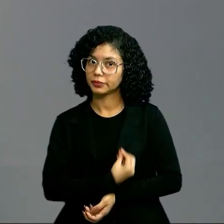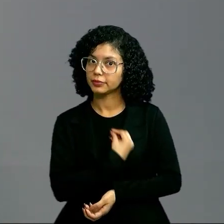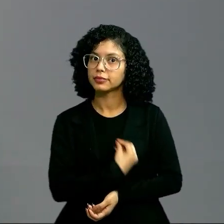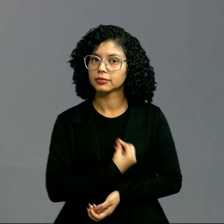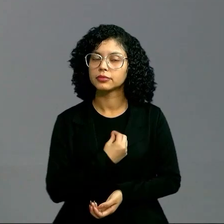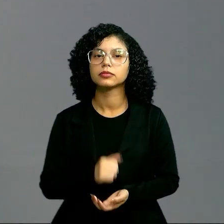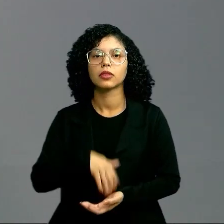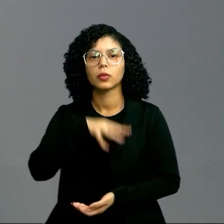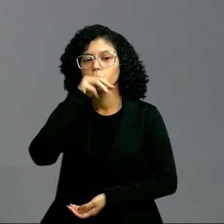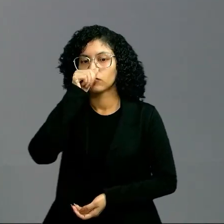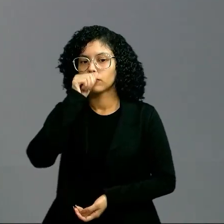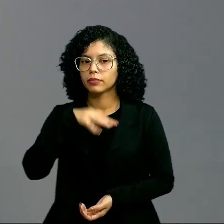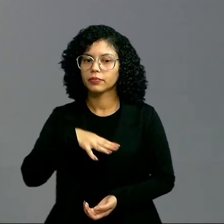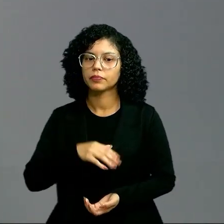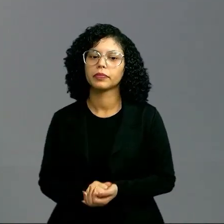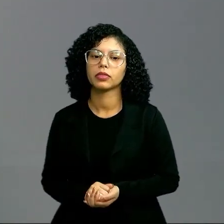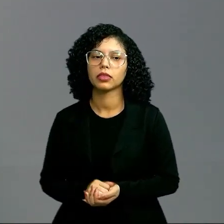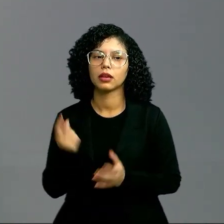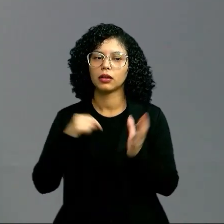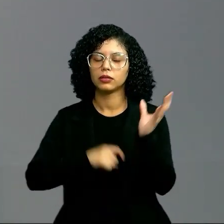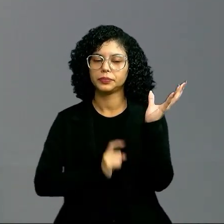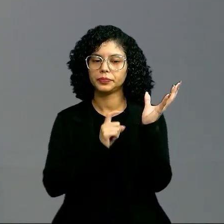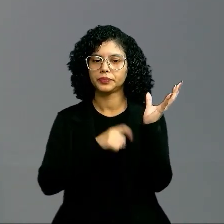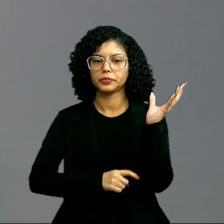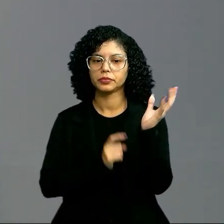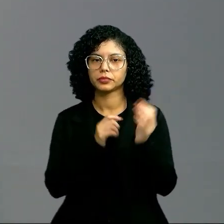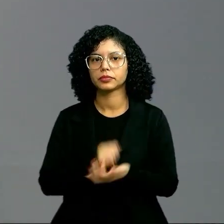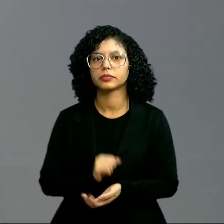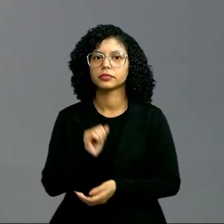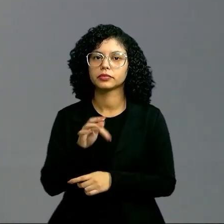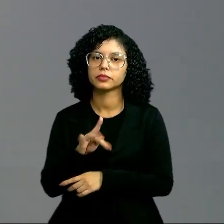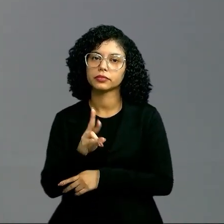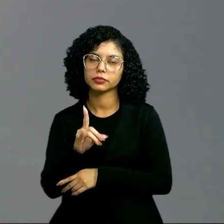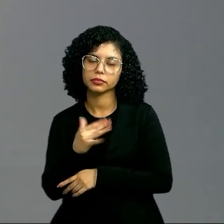presentes em respiração, fotossíntese, fermentação.